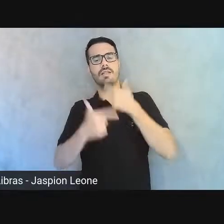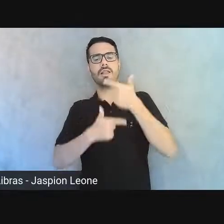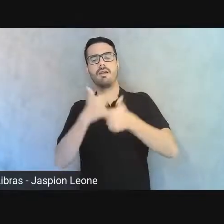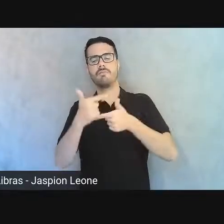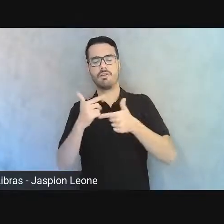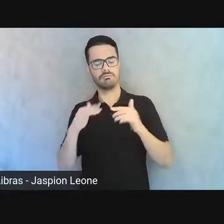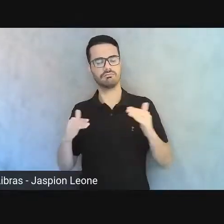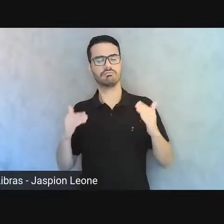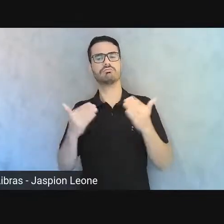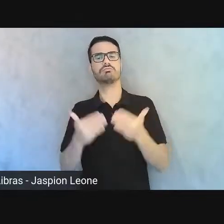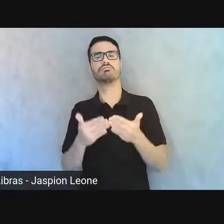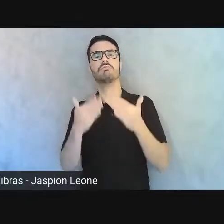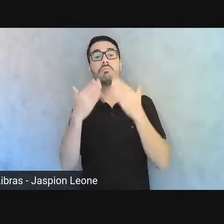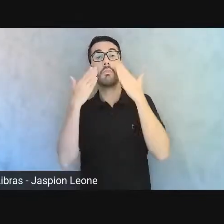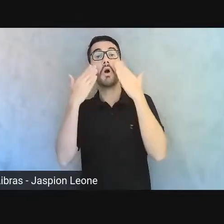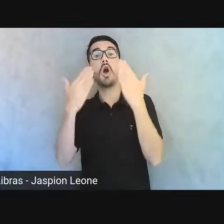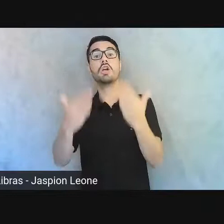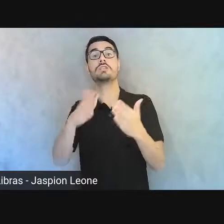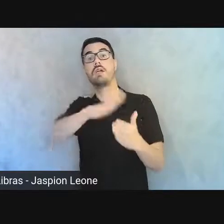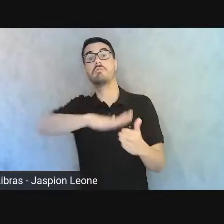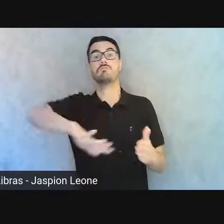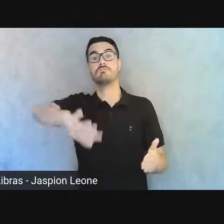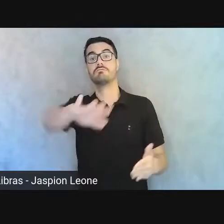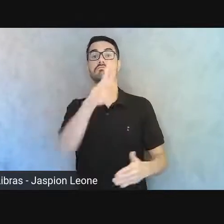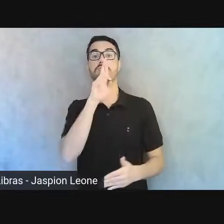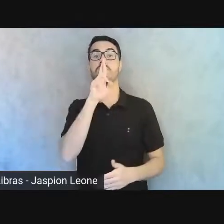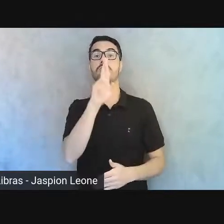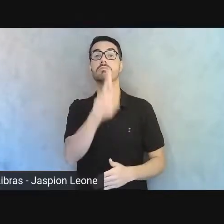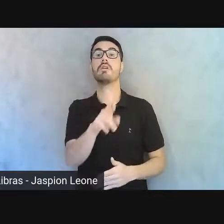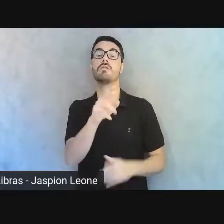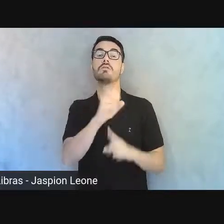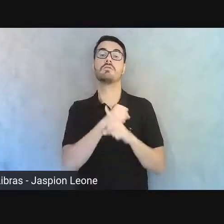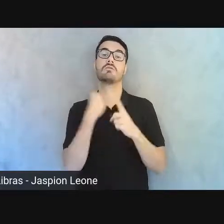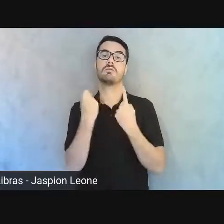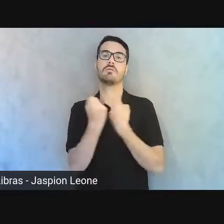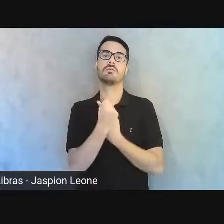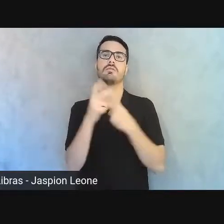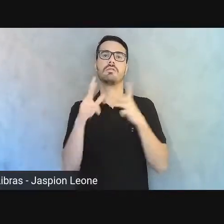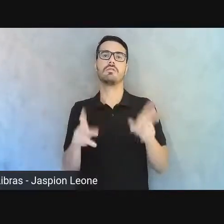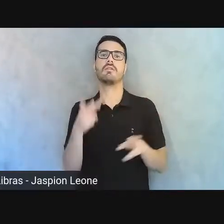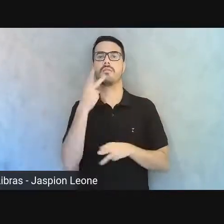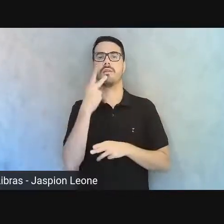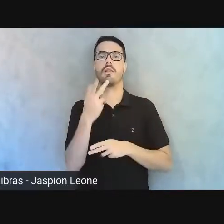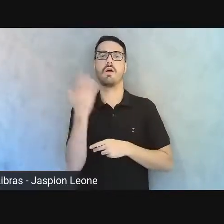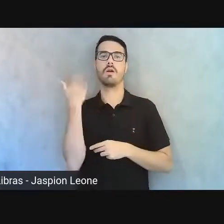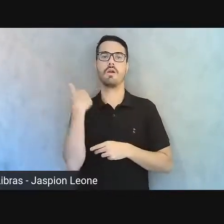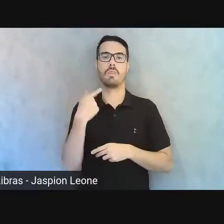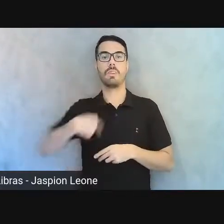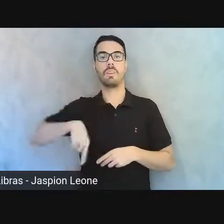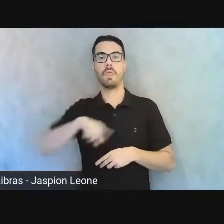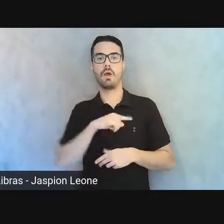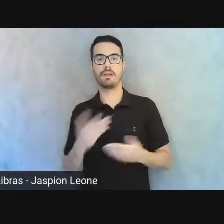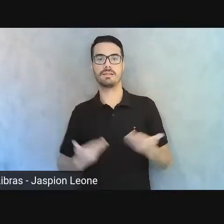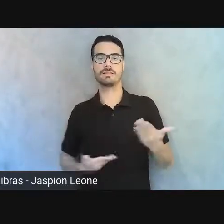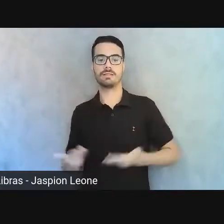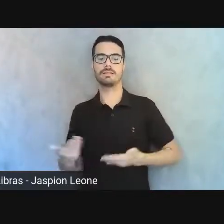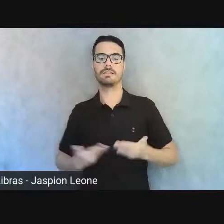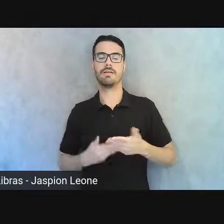trazer resultados para a sociedade. Acho que, como foi bem falado na fala anterior, os servidores públicos estão aqui para